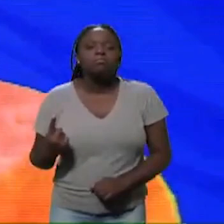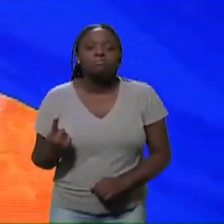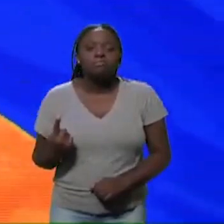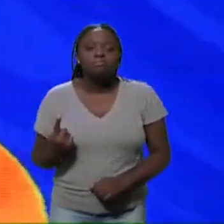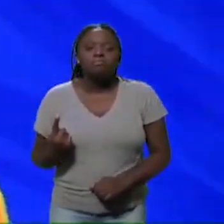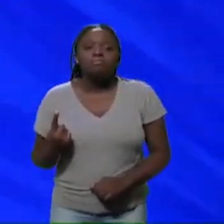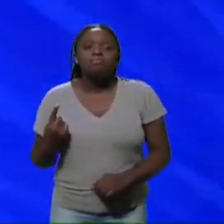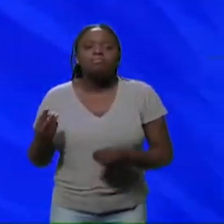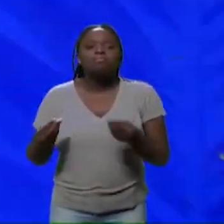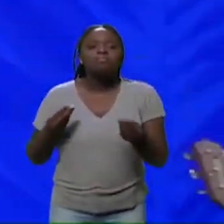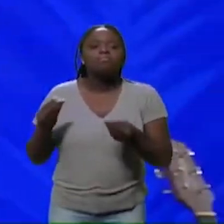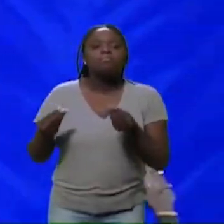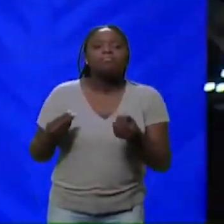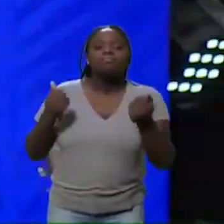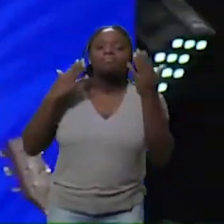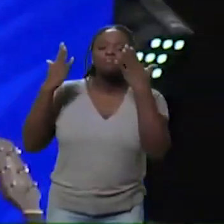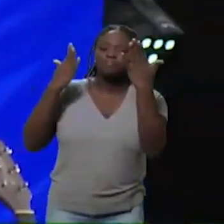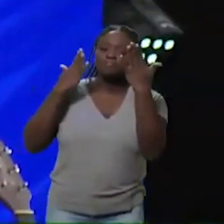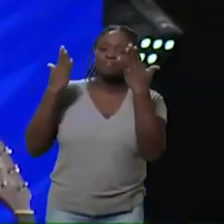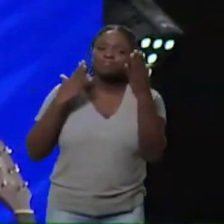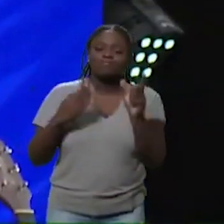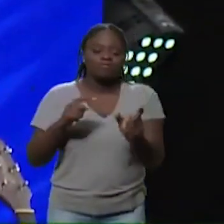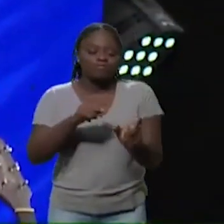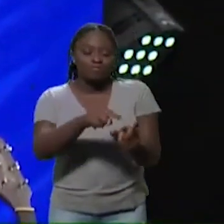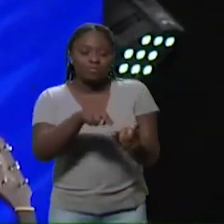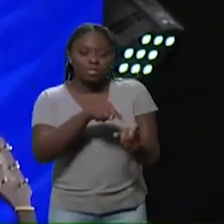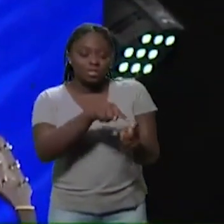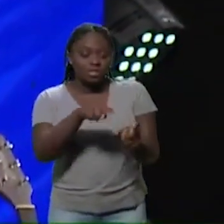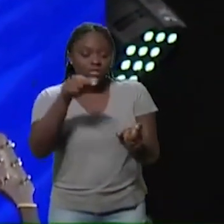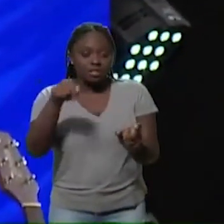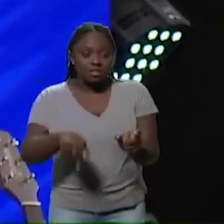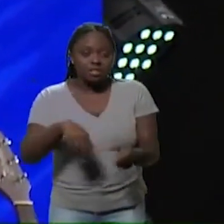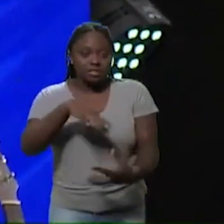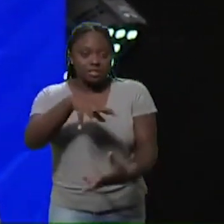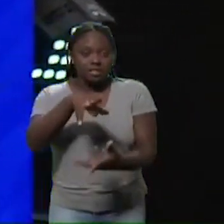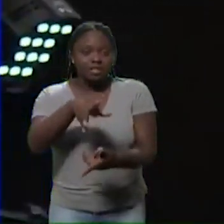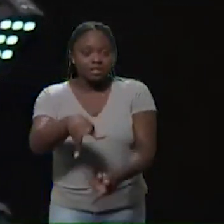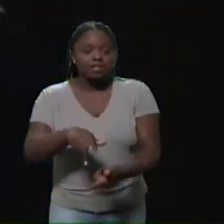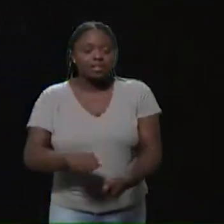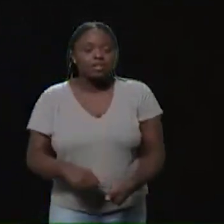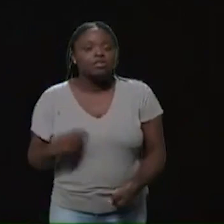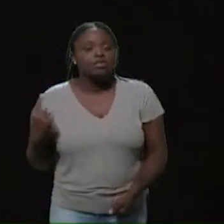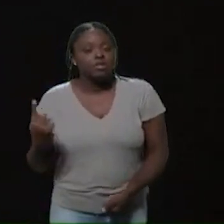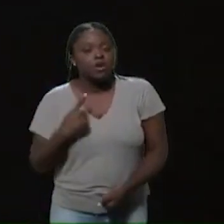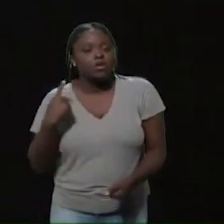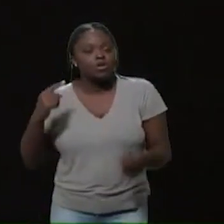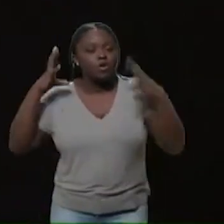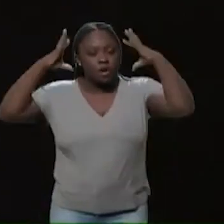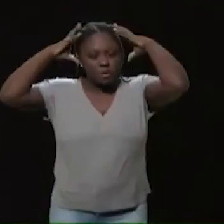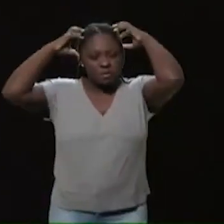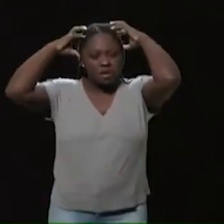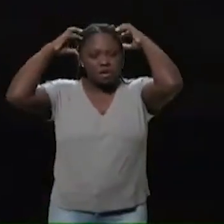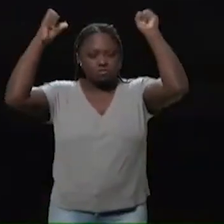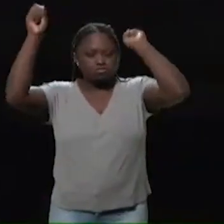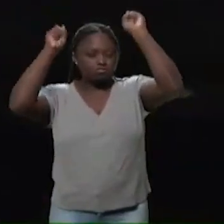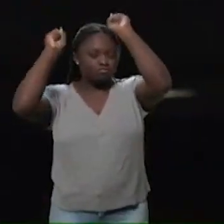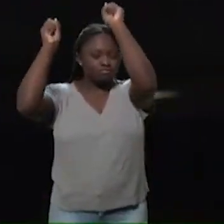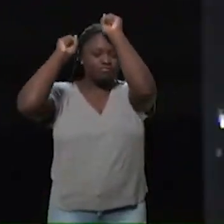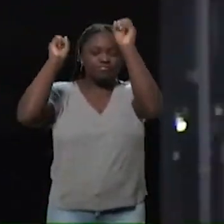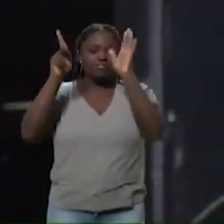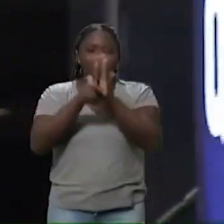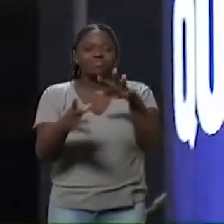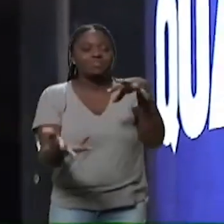nós somos o sabonete da terra. Nós somos o shampoo do mundo.